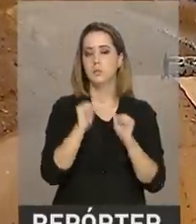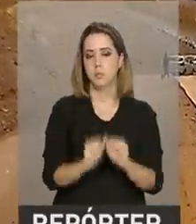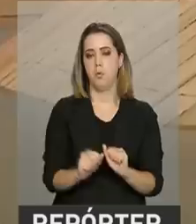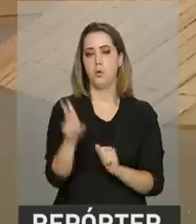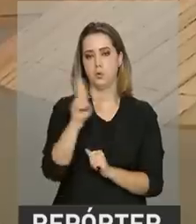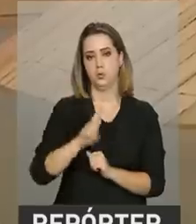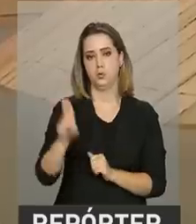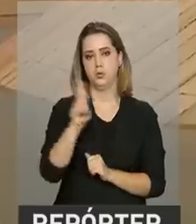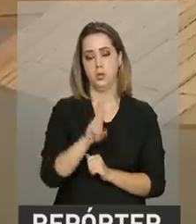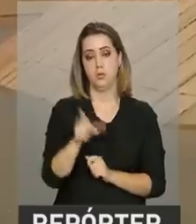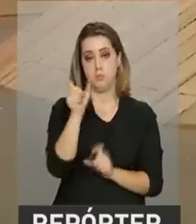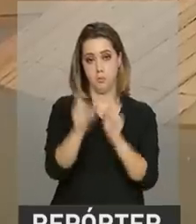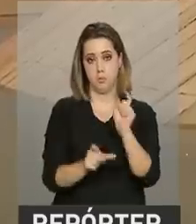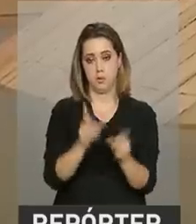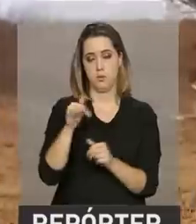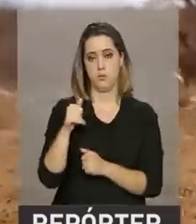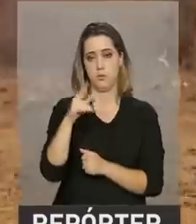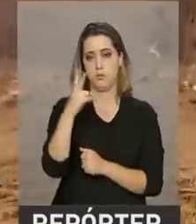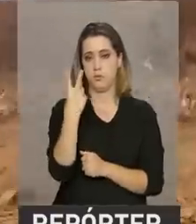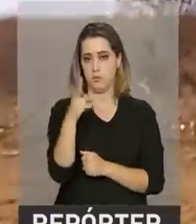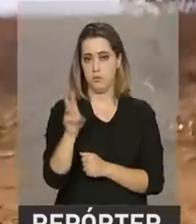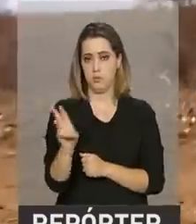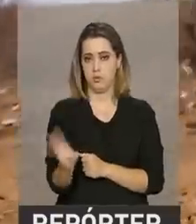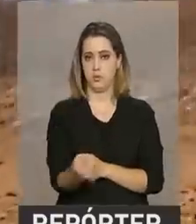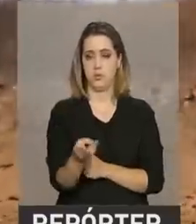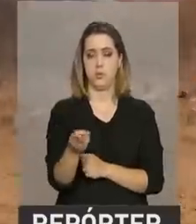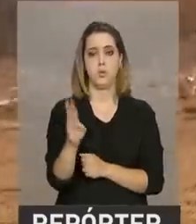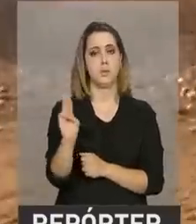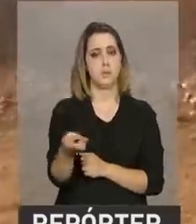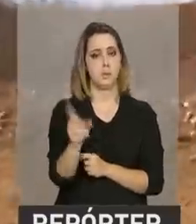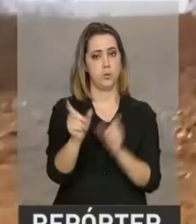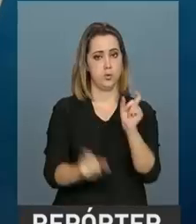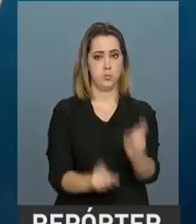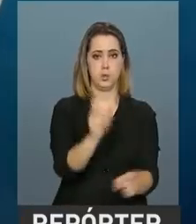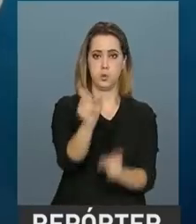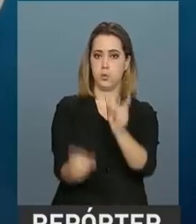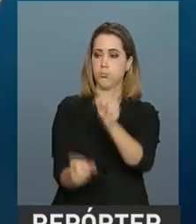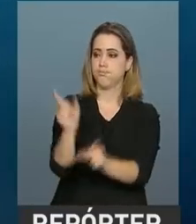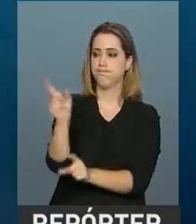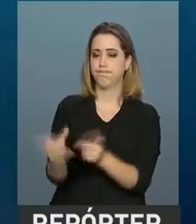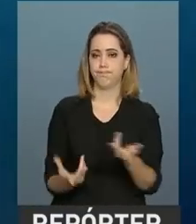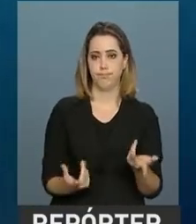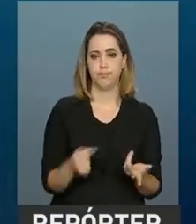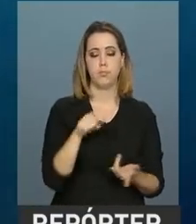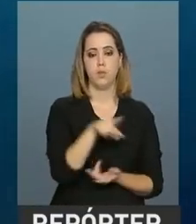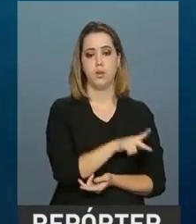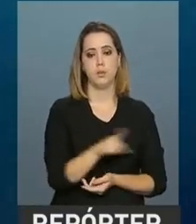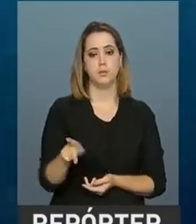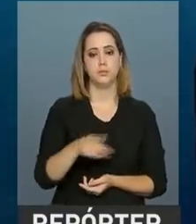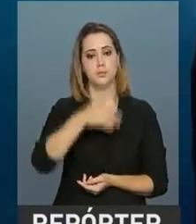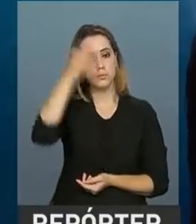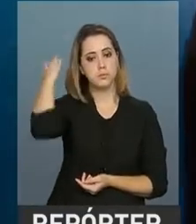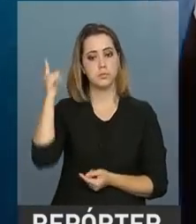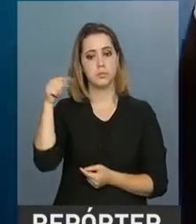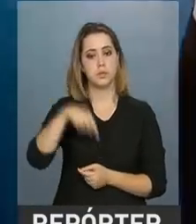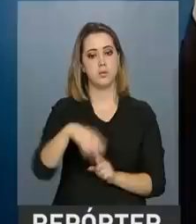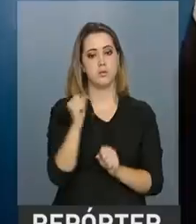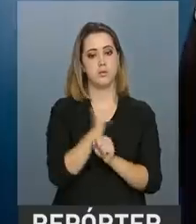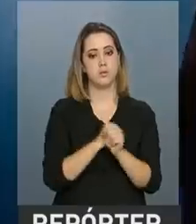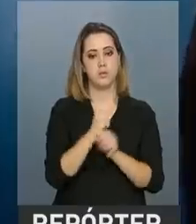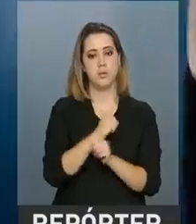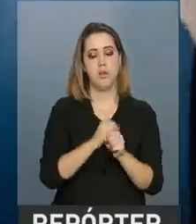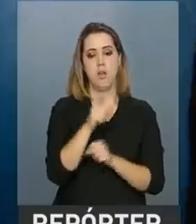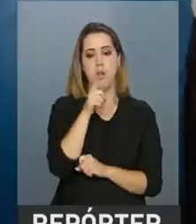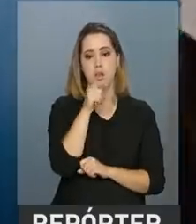consumo humano a mais de 2 milhões de moradores do Agreste pernambucano. Segundo o presidente Michel Temer, ainda este ano,